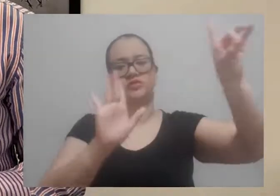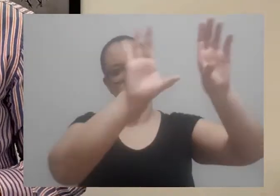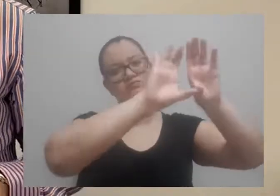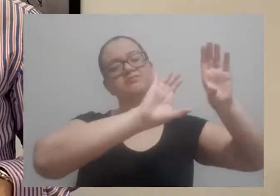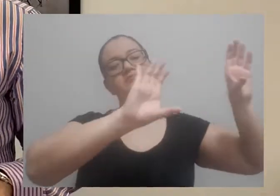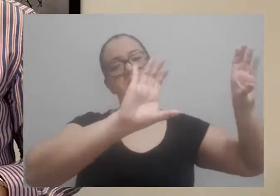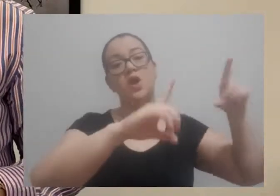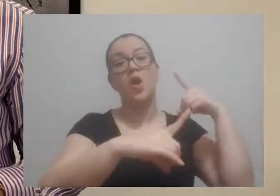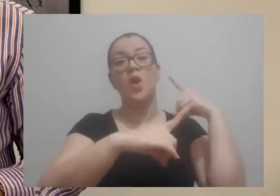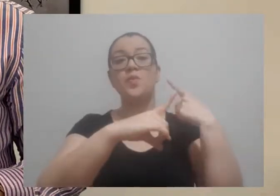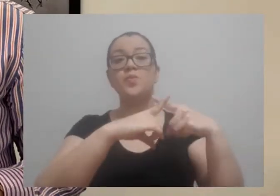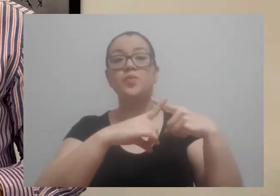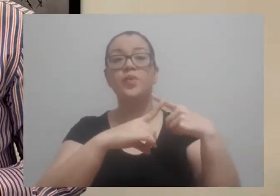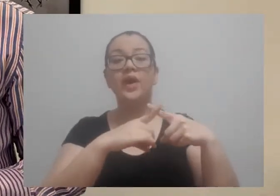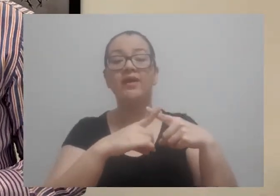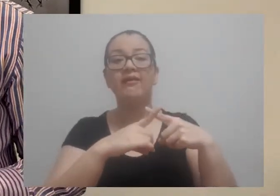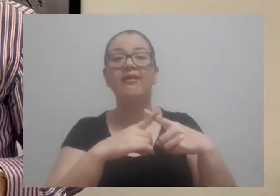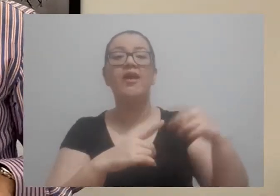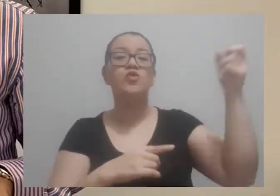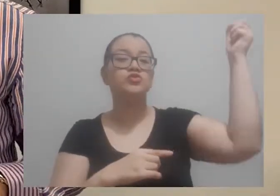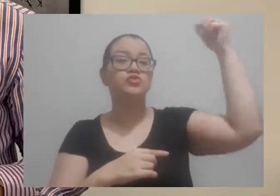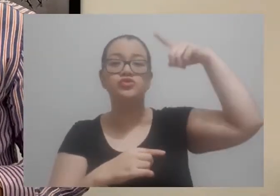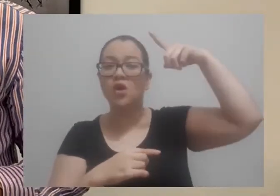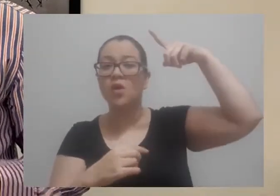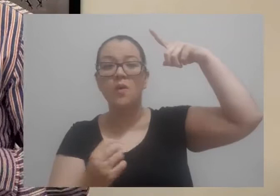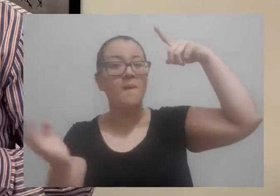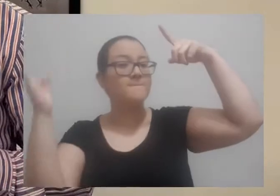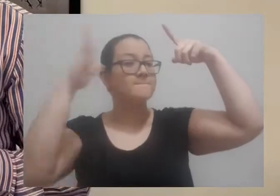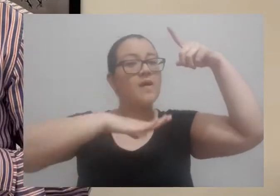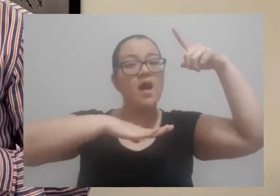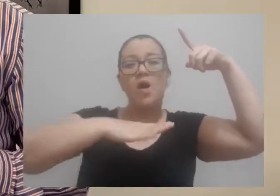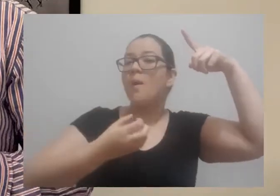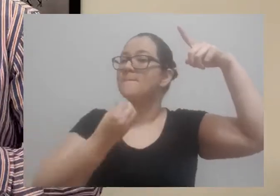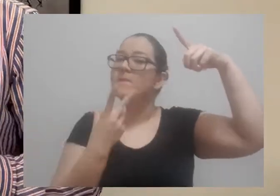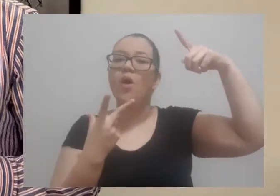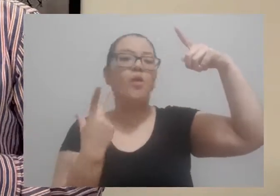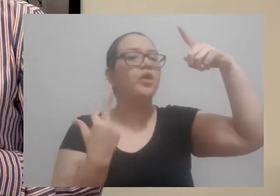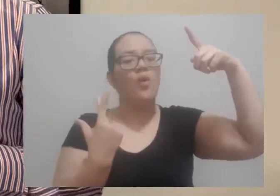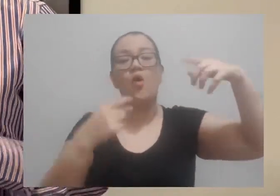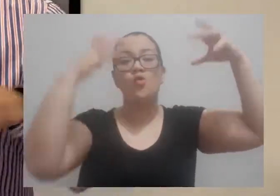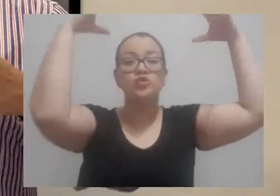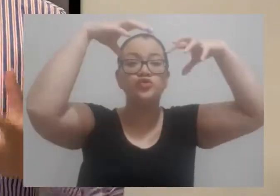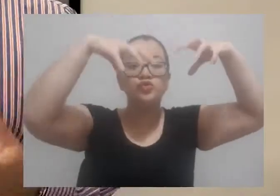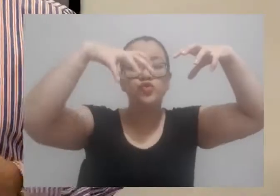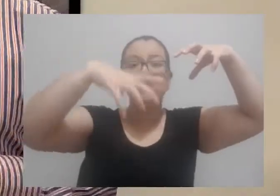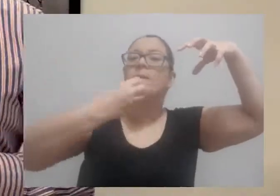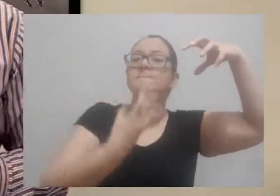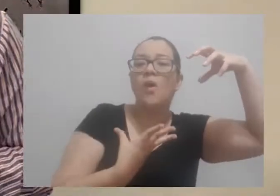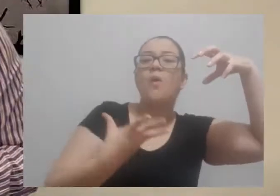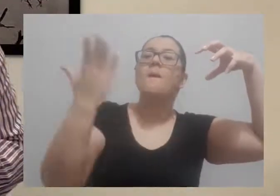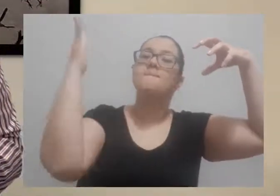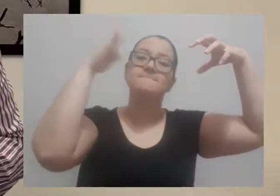seu sol nascer sobre maus e bons e vir chuva sobre justos e injustos. Nós temos um